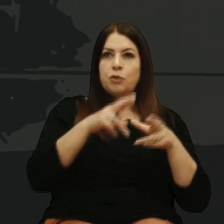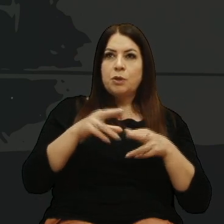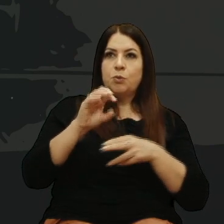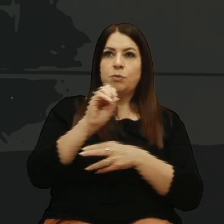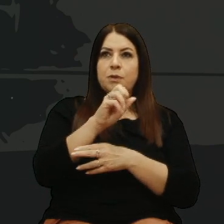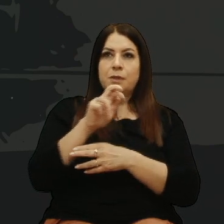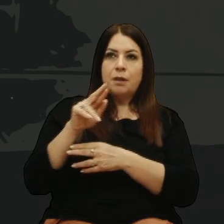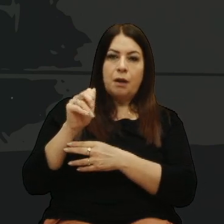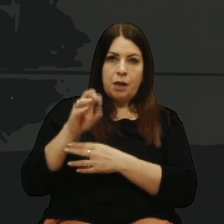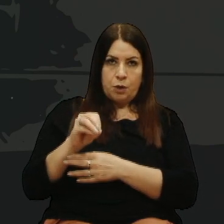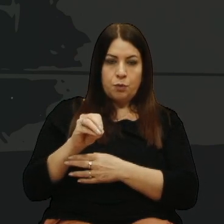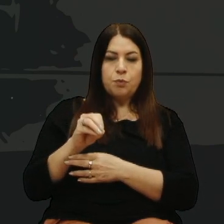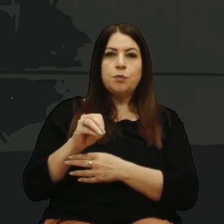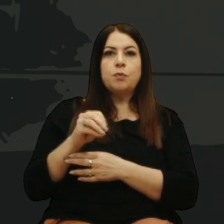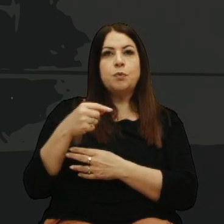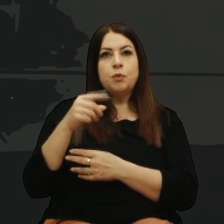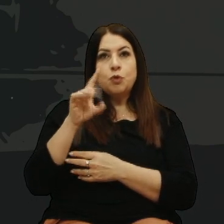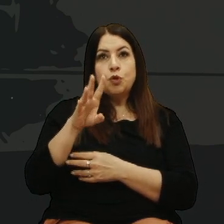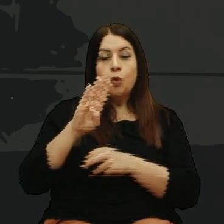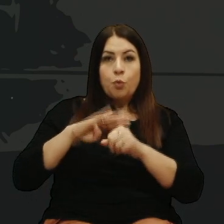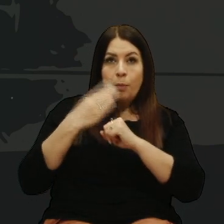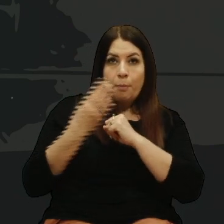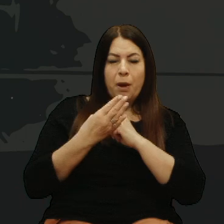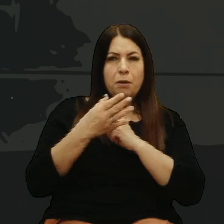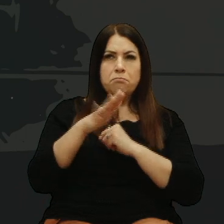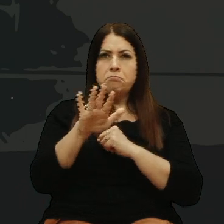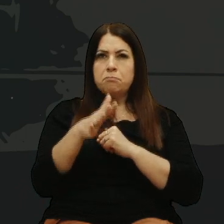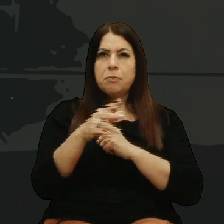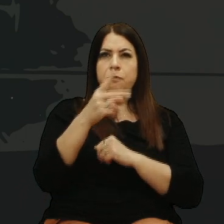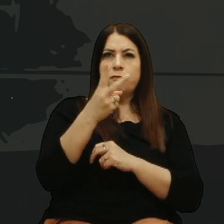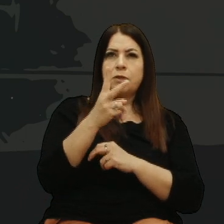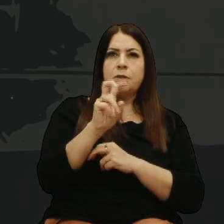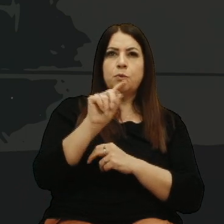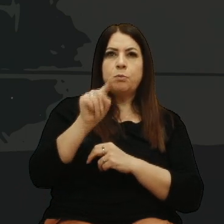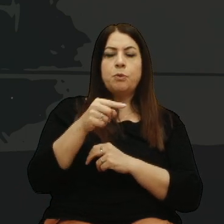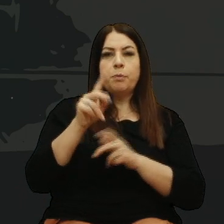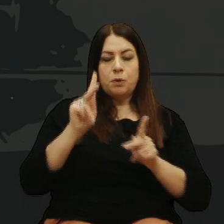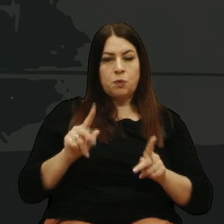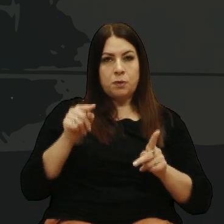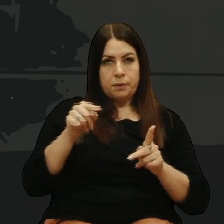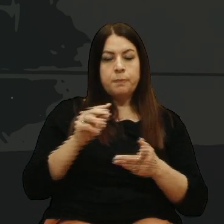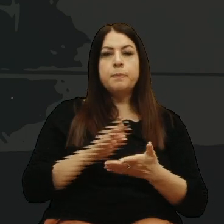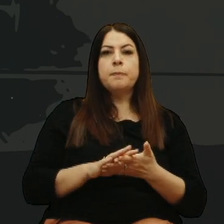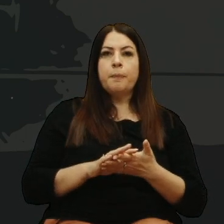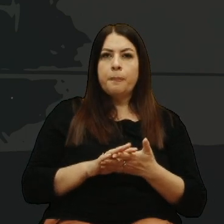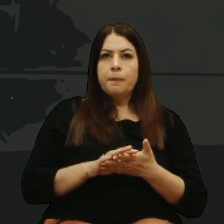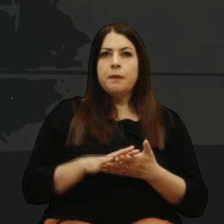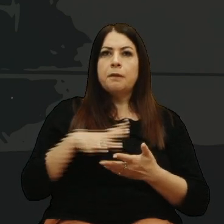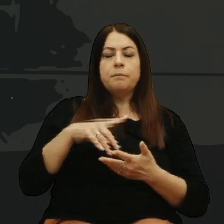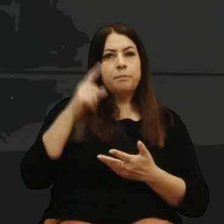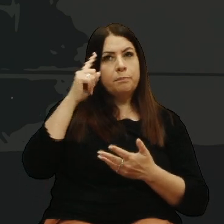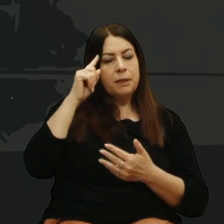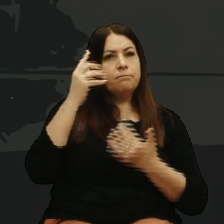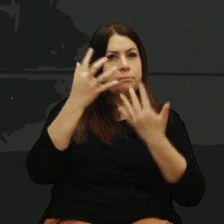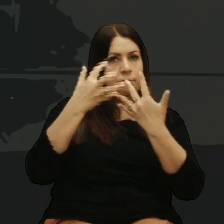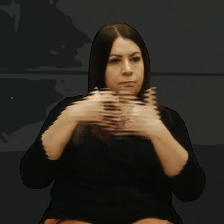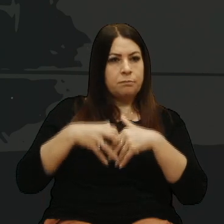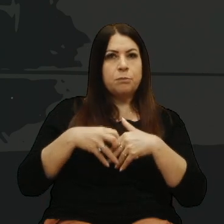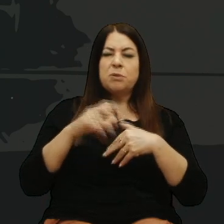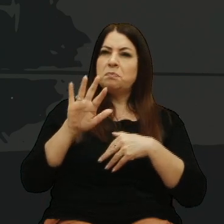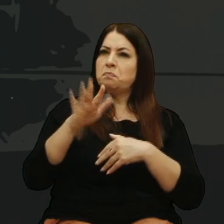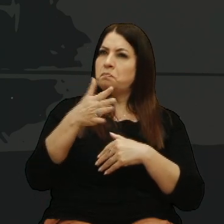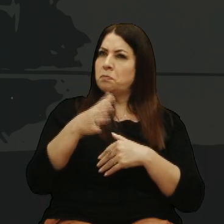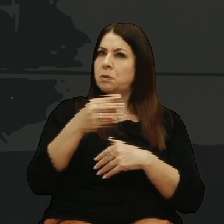Serrano, do qual só o bairro tem aproximadamente 25 mil habitantes, e ali vale uma reflexão, porque existe em torno